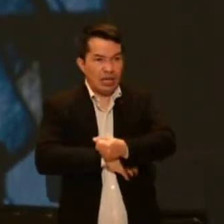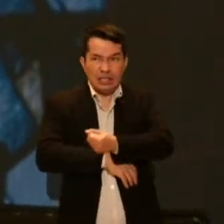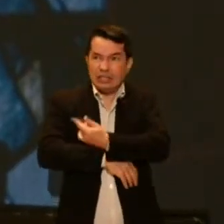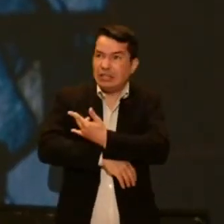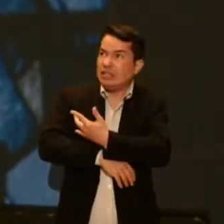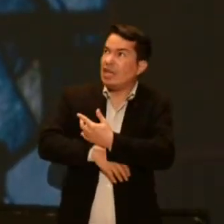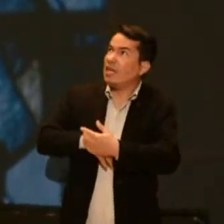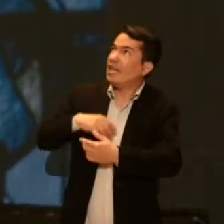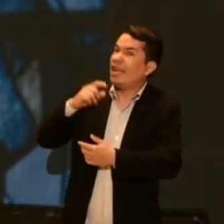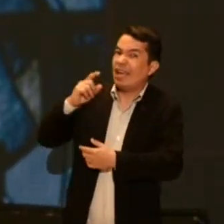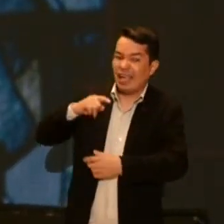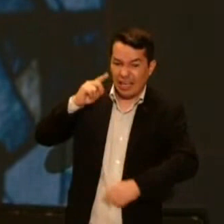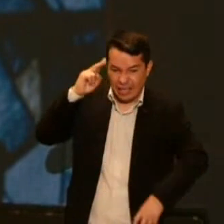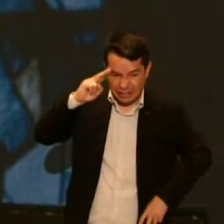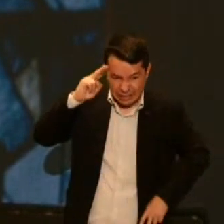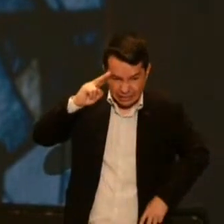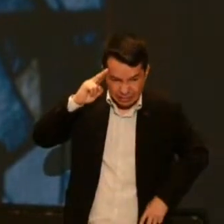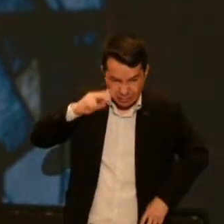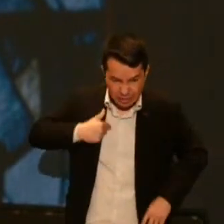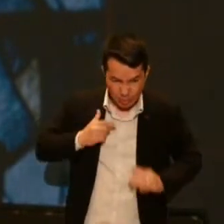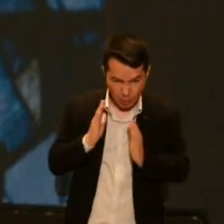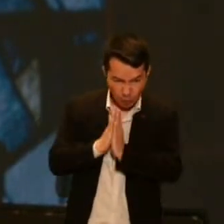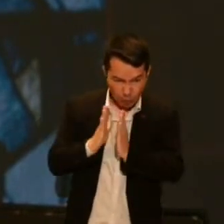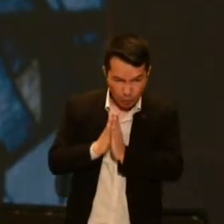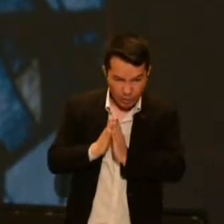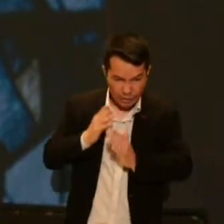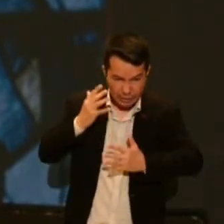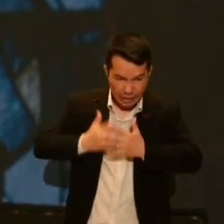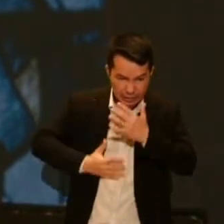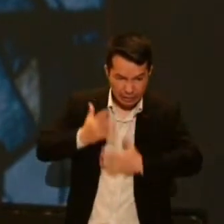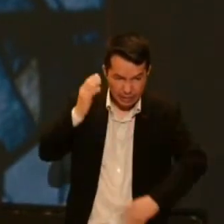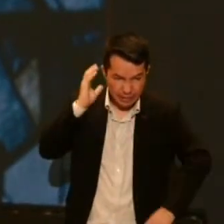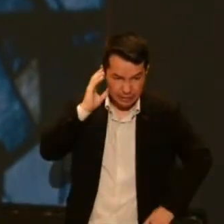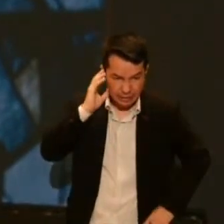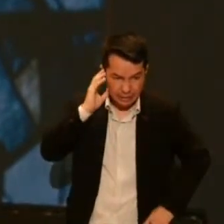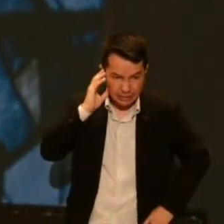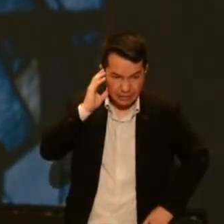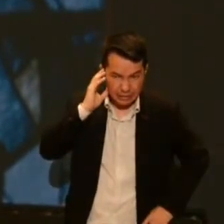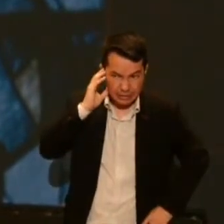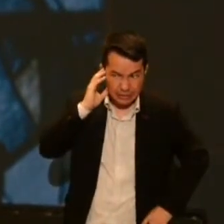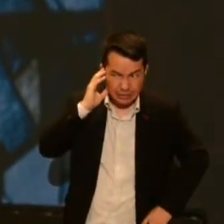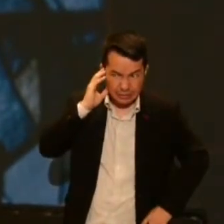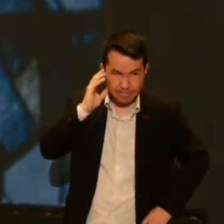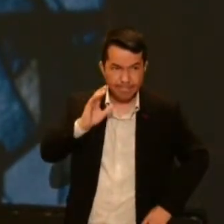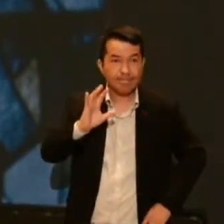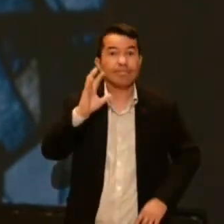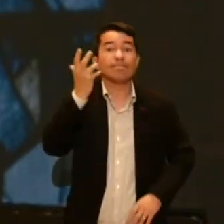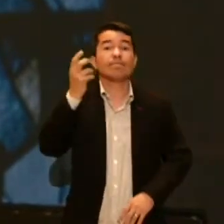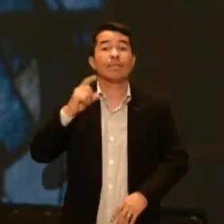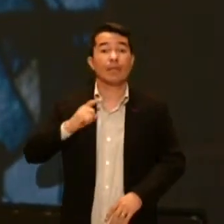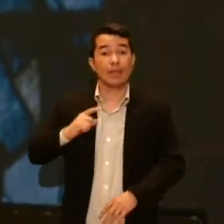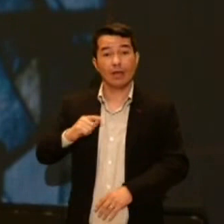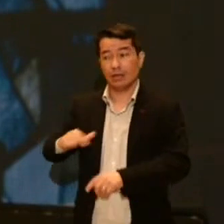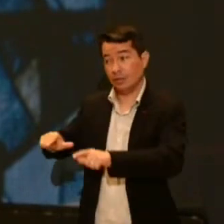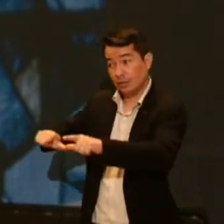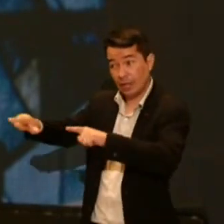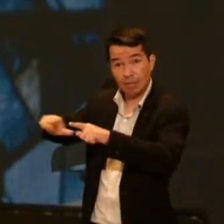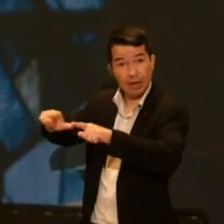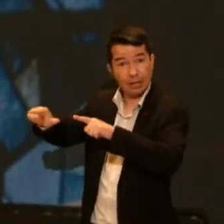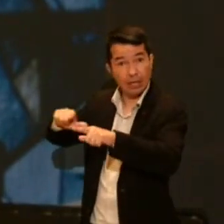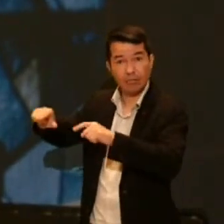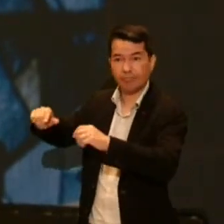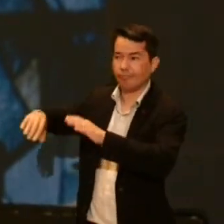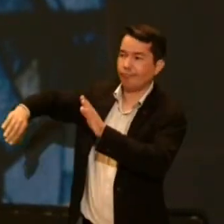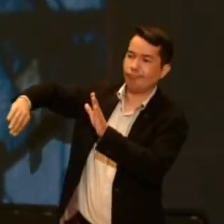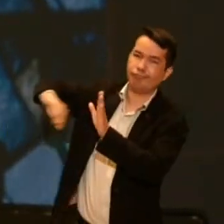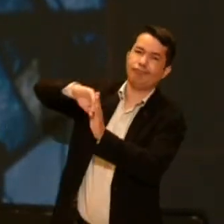pensamento, guardou aquilo na mente e não voltou mais. Ela foi despedida do emprego, começou a trabalhar numa loja, numa